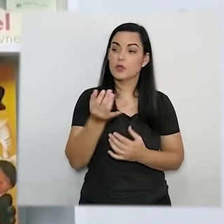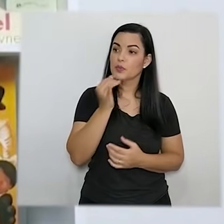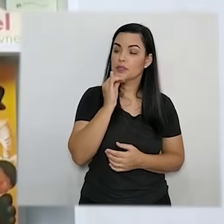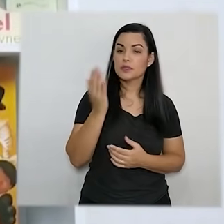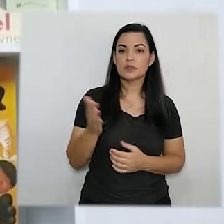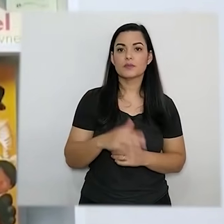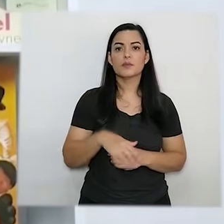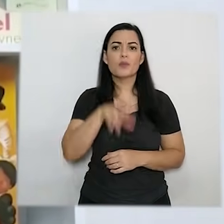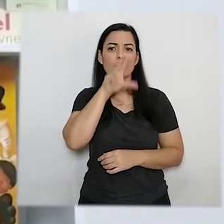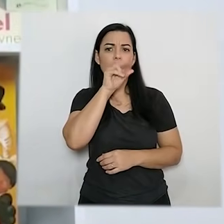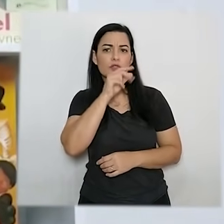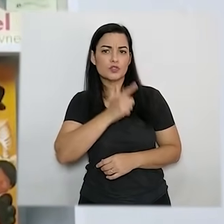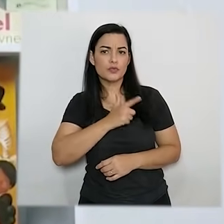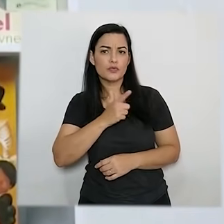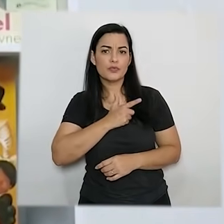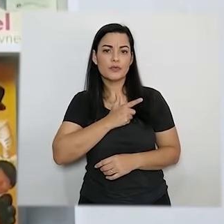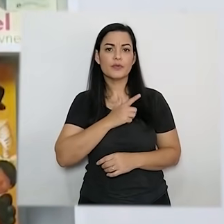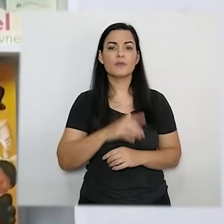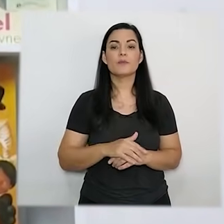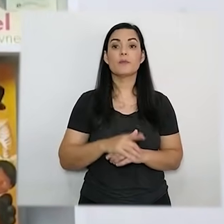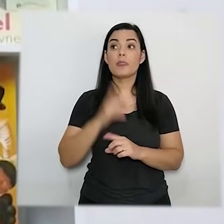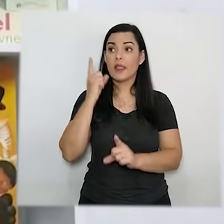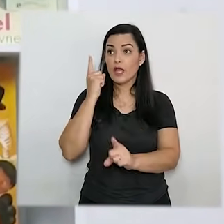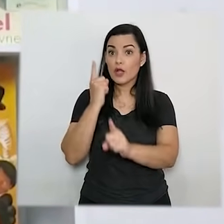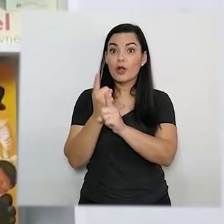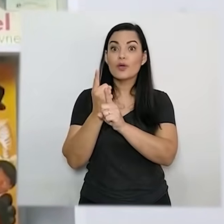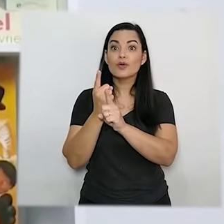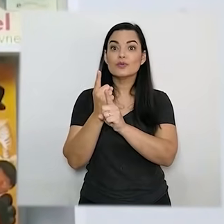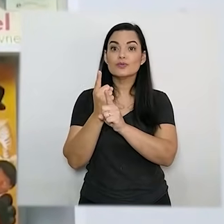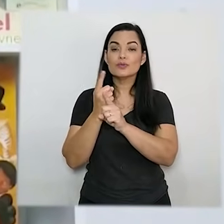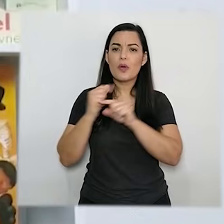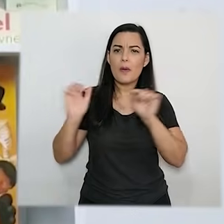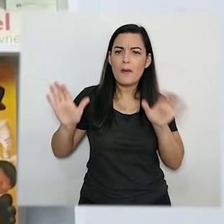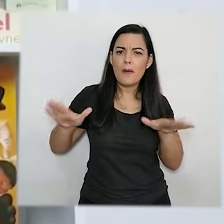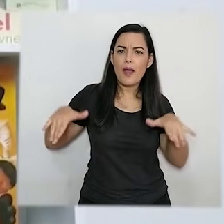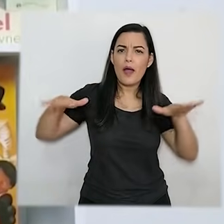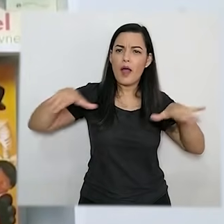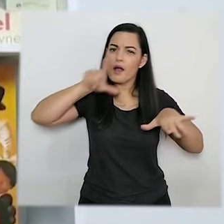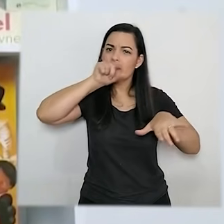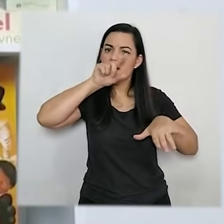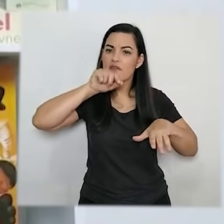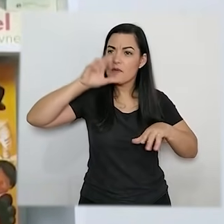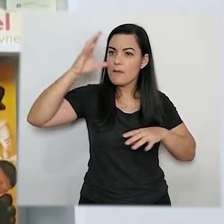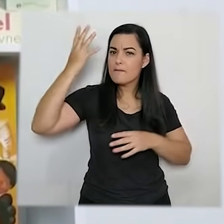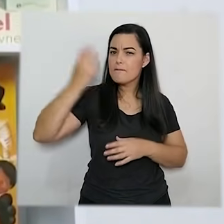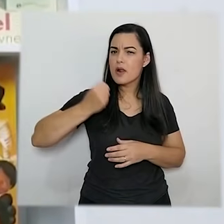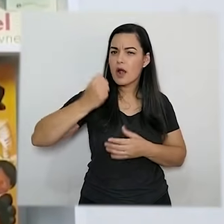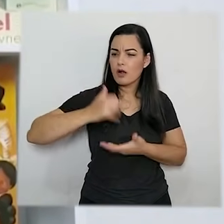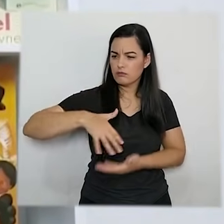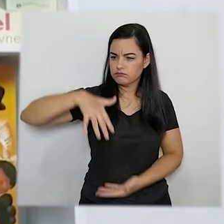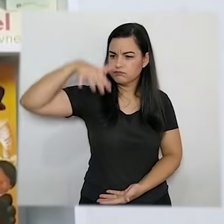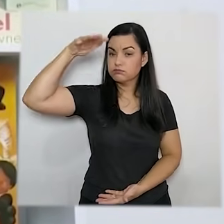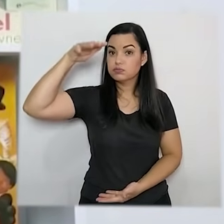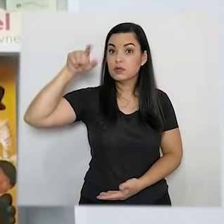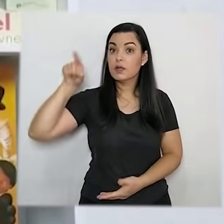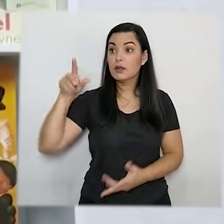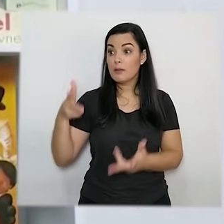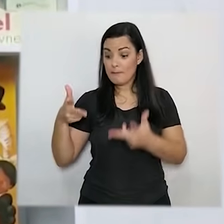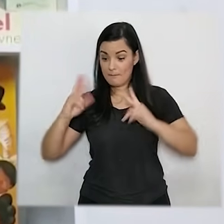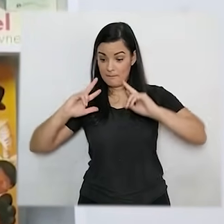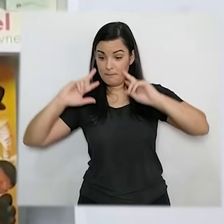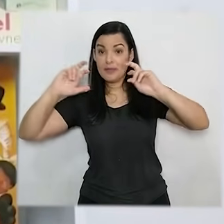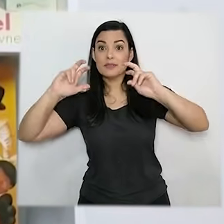se deparar com as belas aves brancas, ele tem a oportunidade de se ver como cisne,